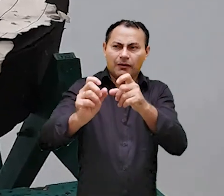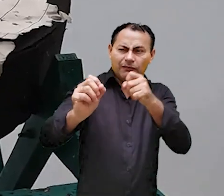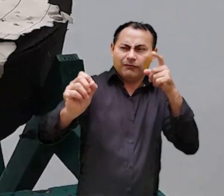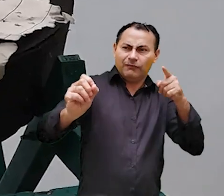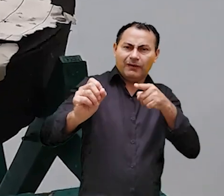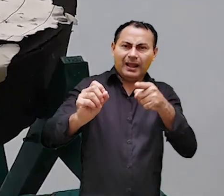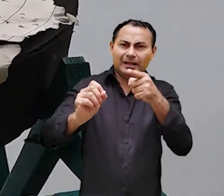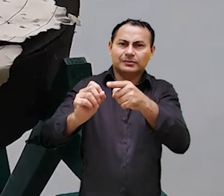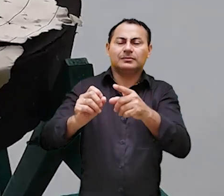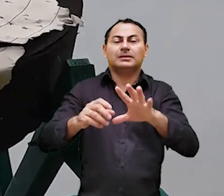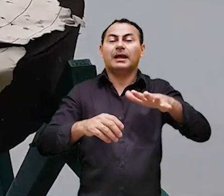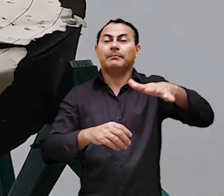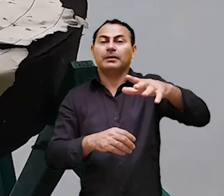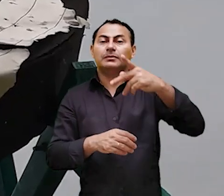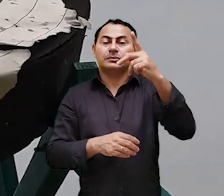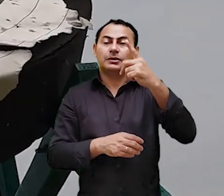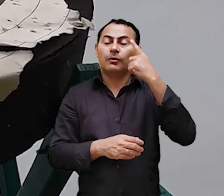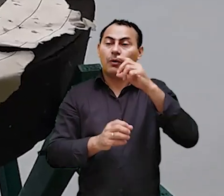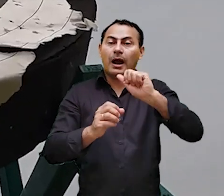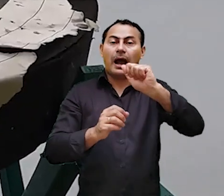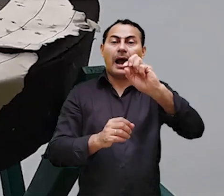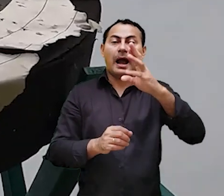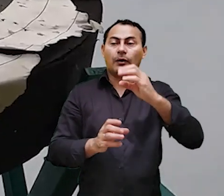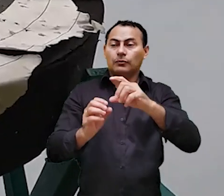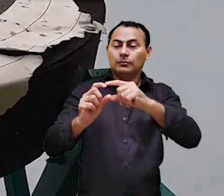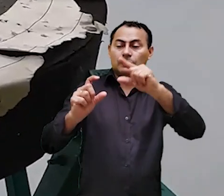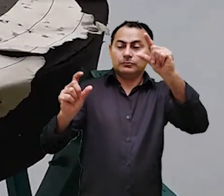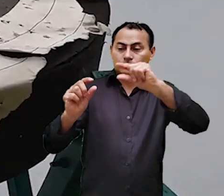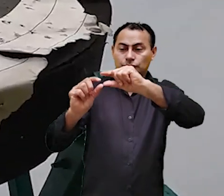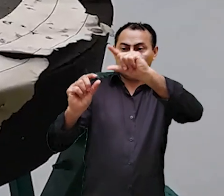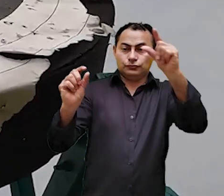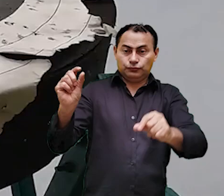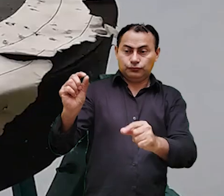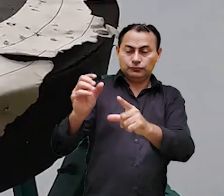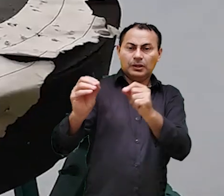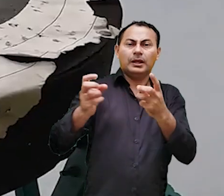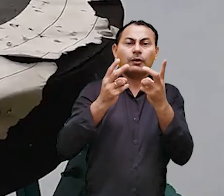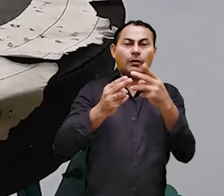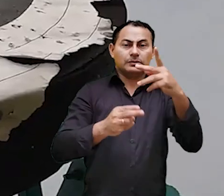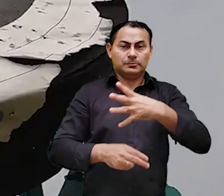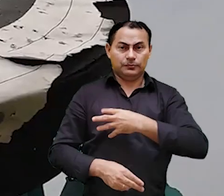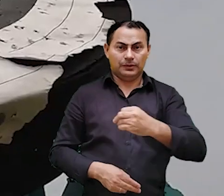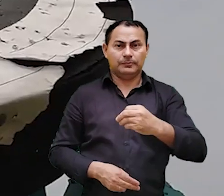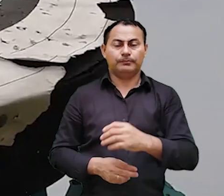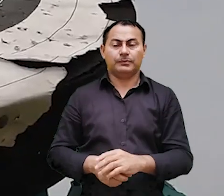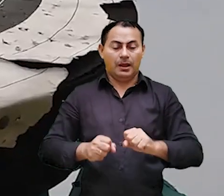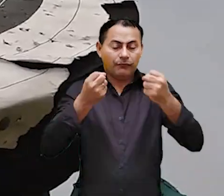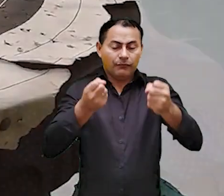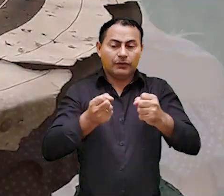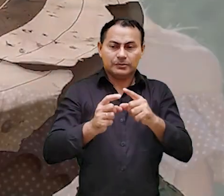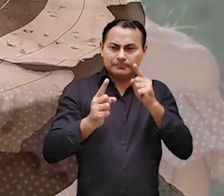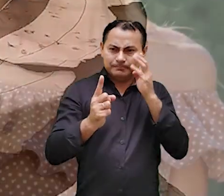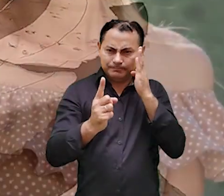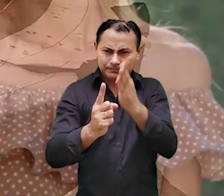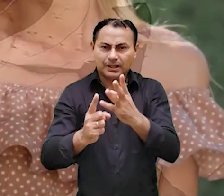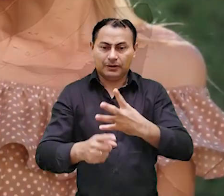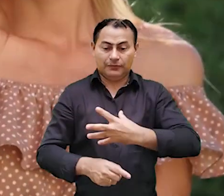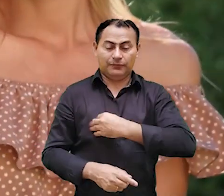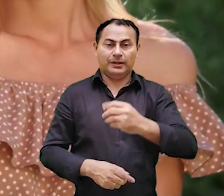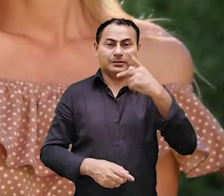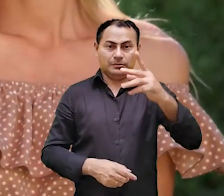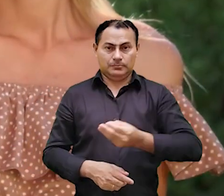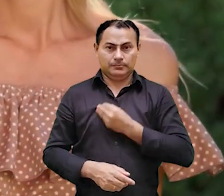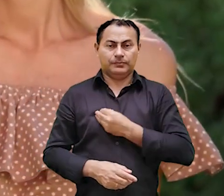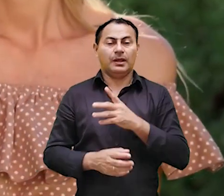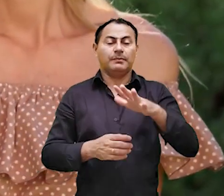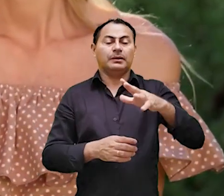e a direção de uma flecha dependem do seu arco. O mesmo vale para seus filhos. A força e a direção de seus filhos